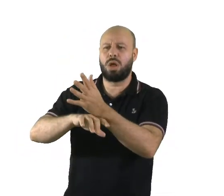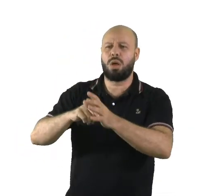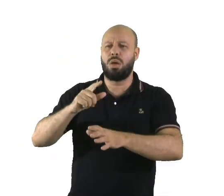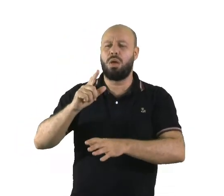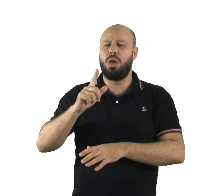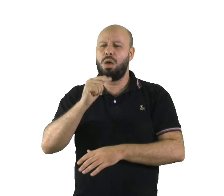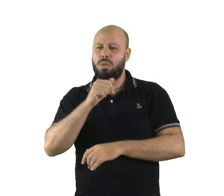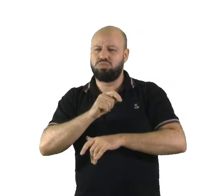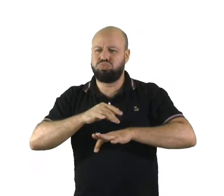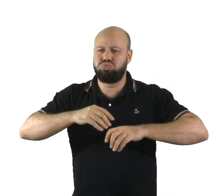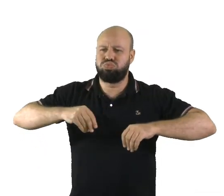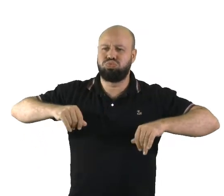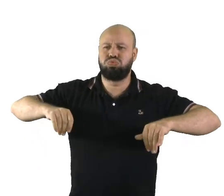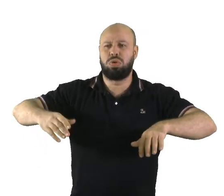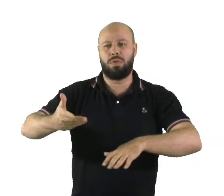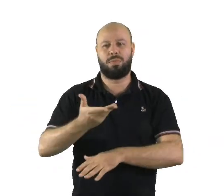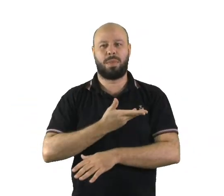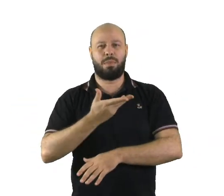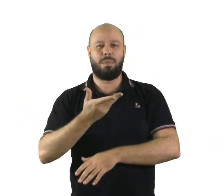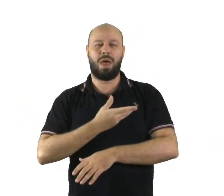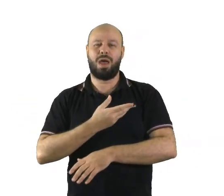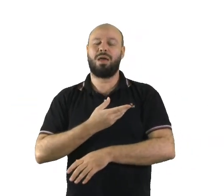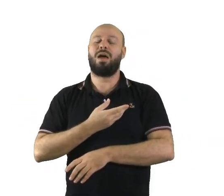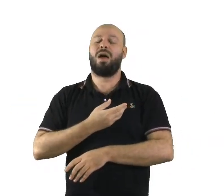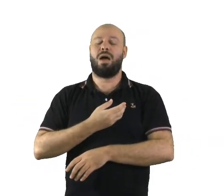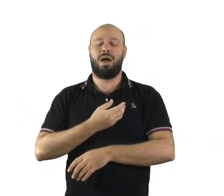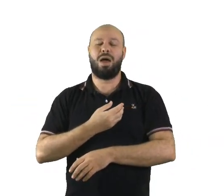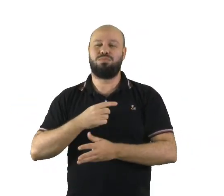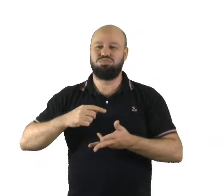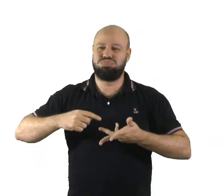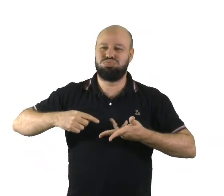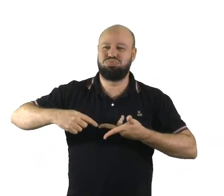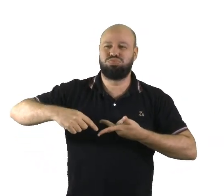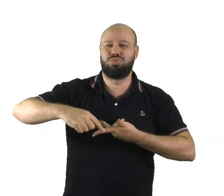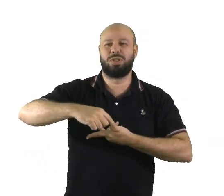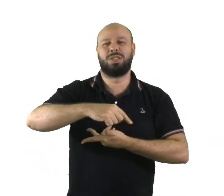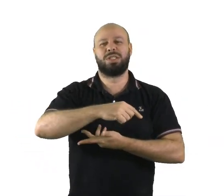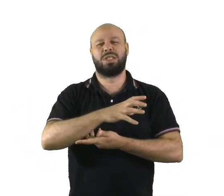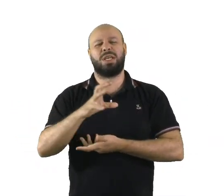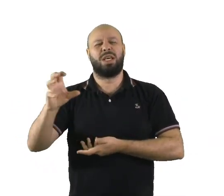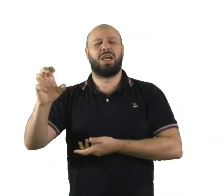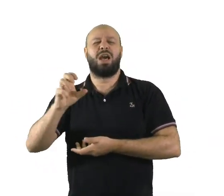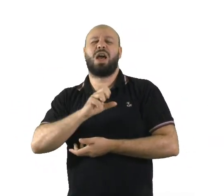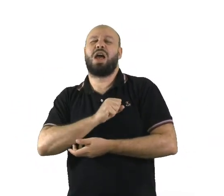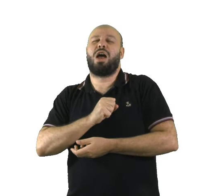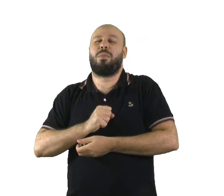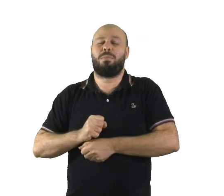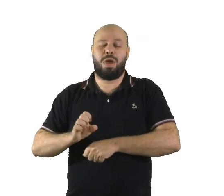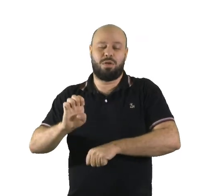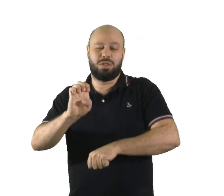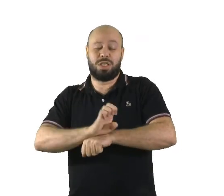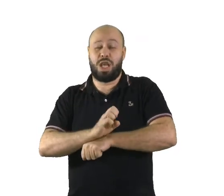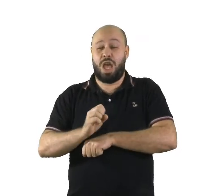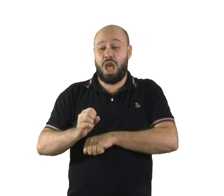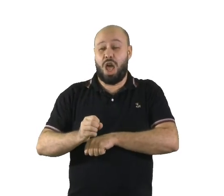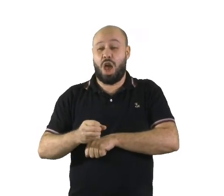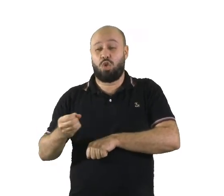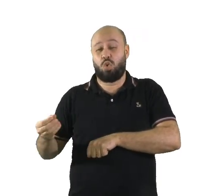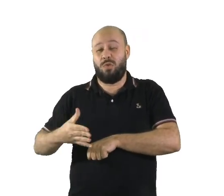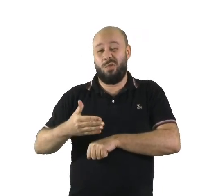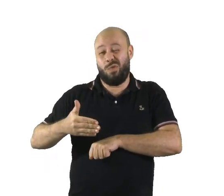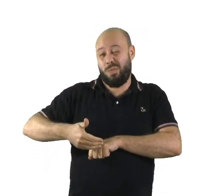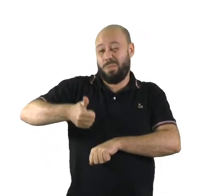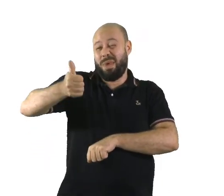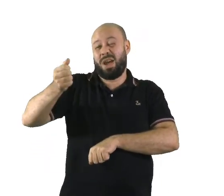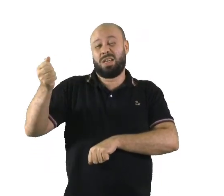amizades são vários motivos para amar o estado mais novo do Brasil. Observe que embaixo